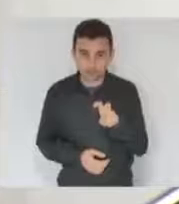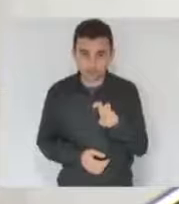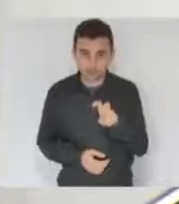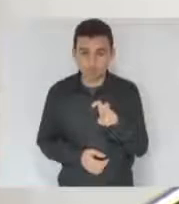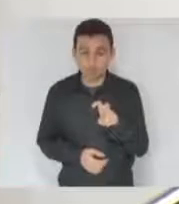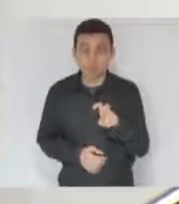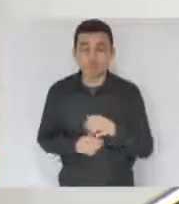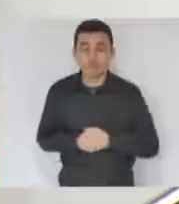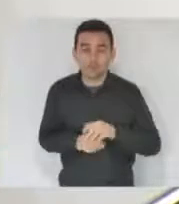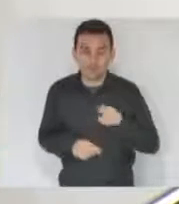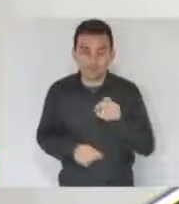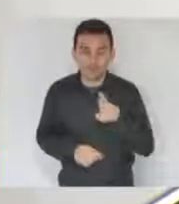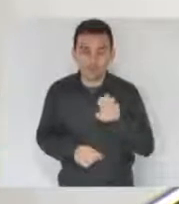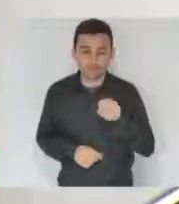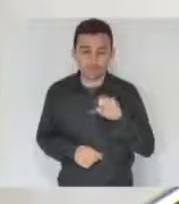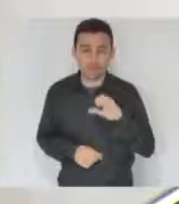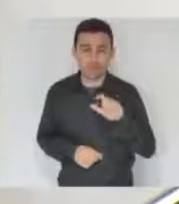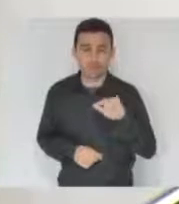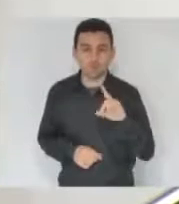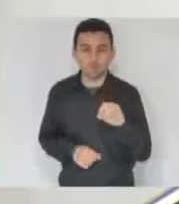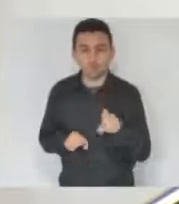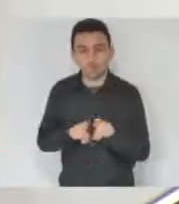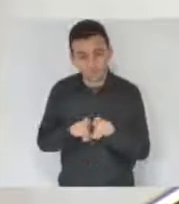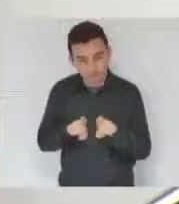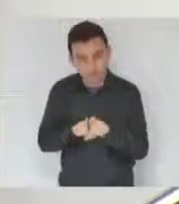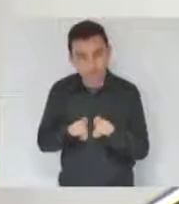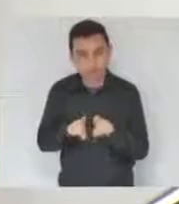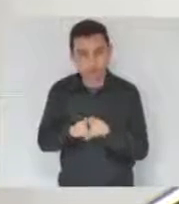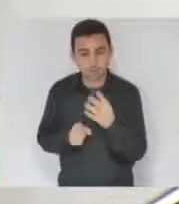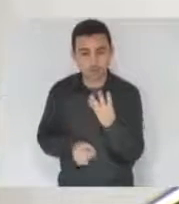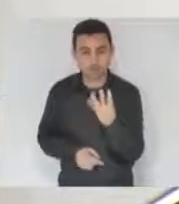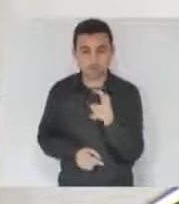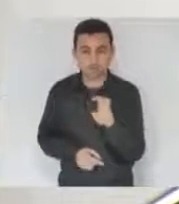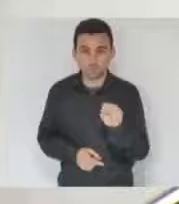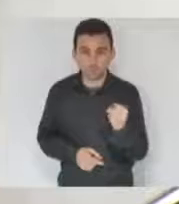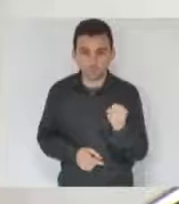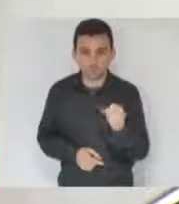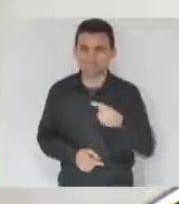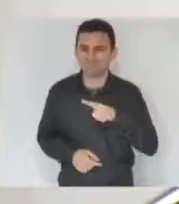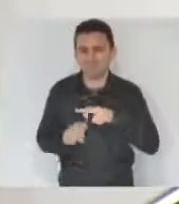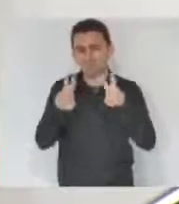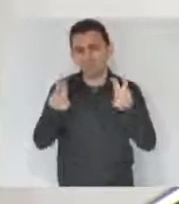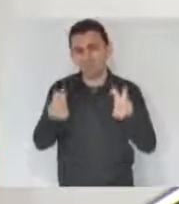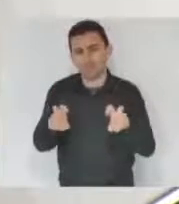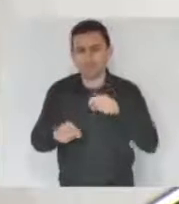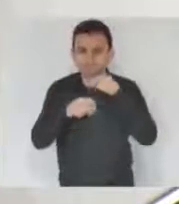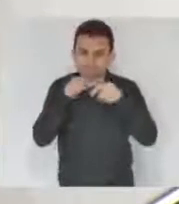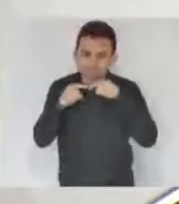rescaldo, quanto o 458. E aí muitos temas estavam em dúvidas,